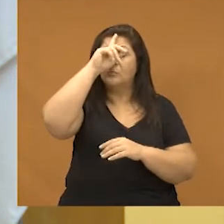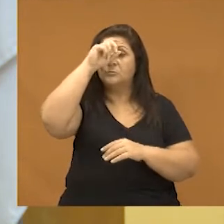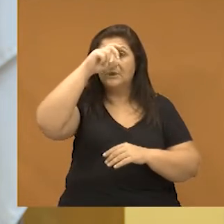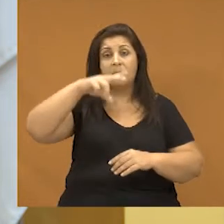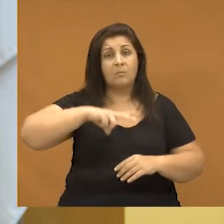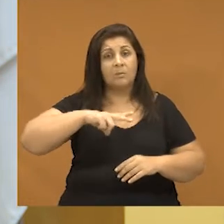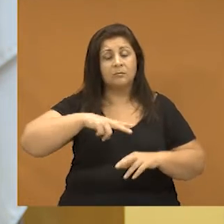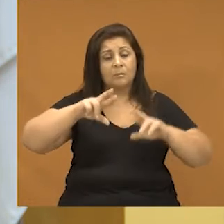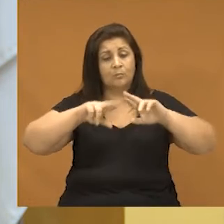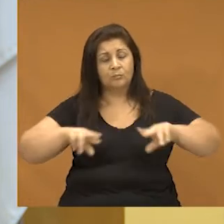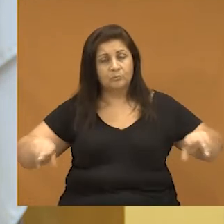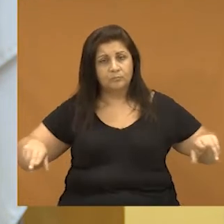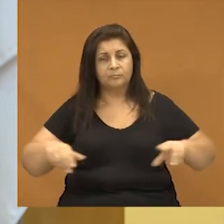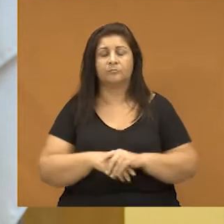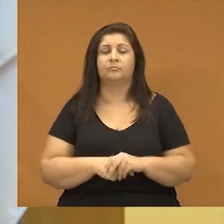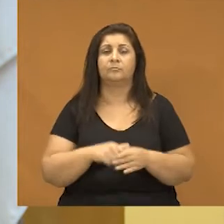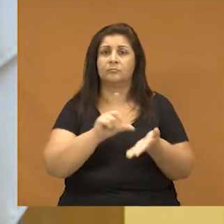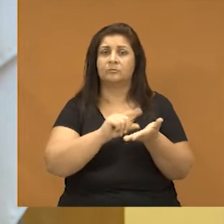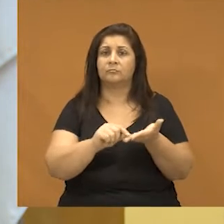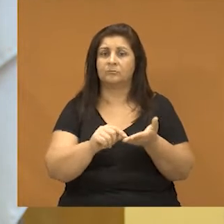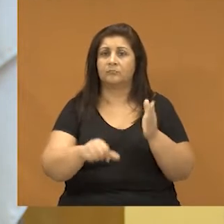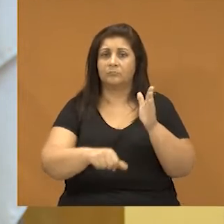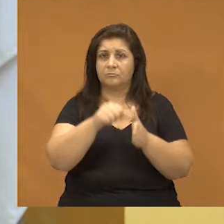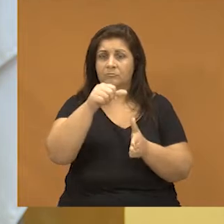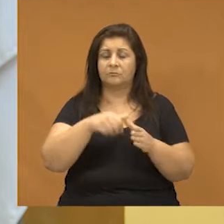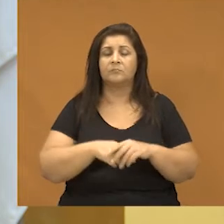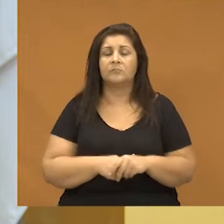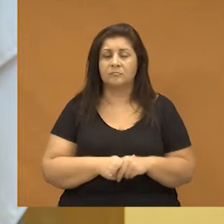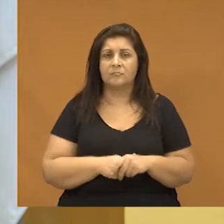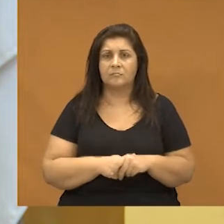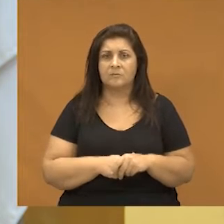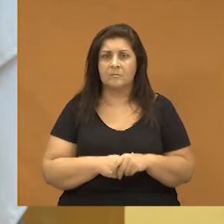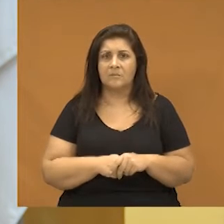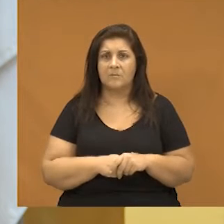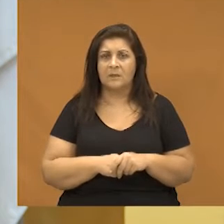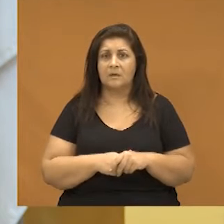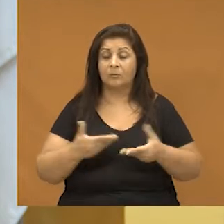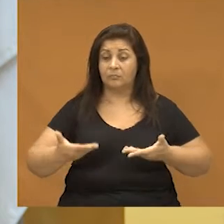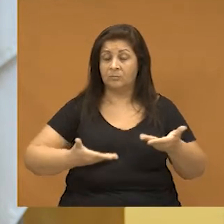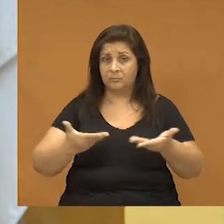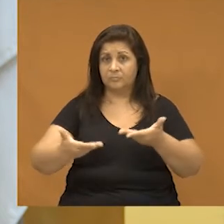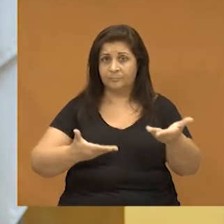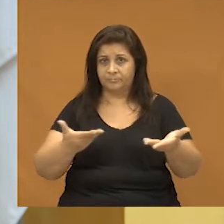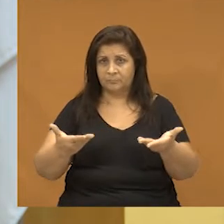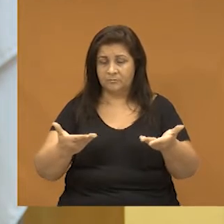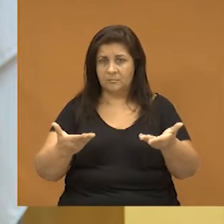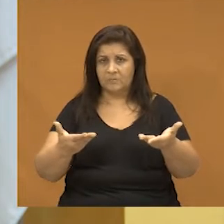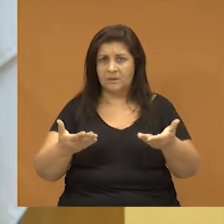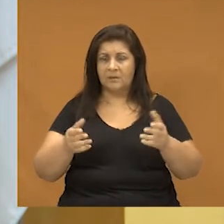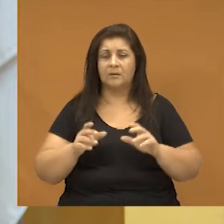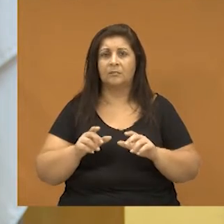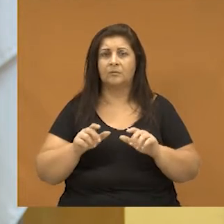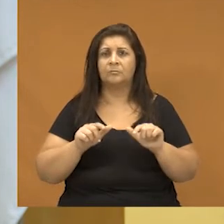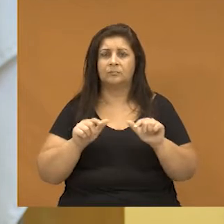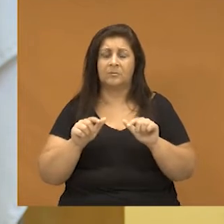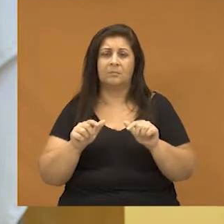outras providências. Artigo 1º. Nos atendimentos realizados pelo Serviço de